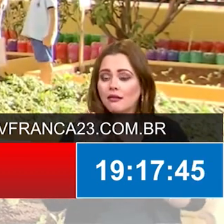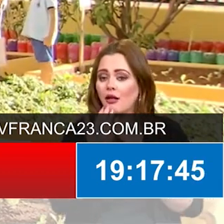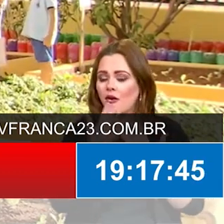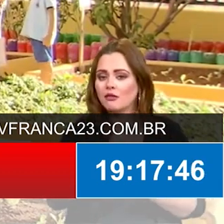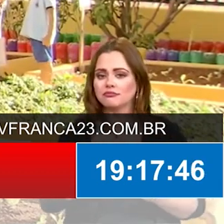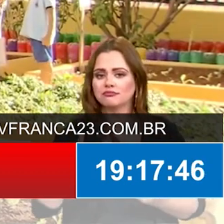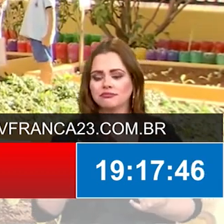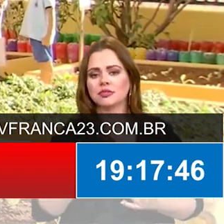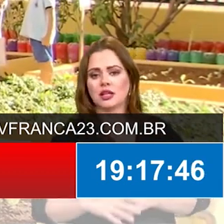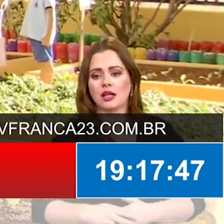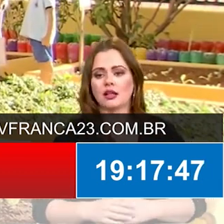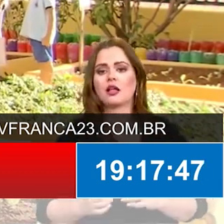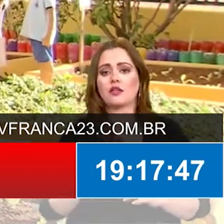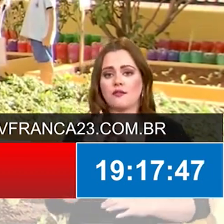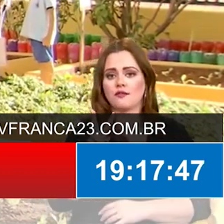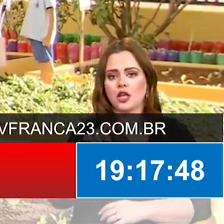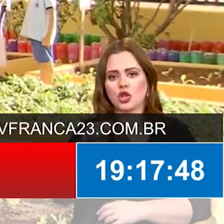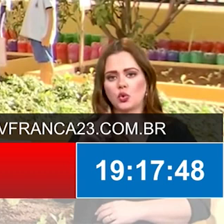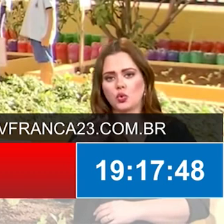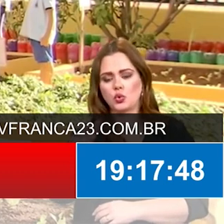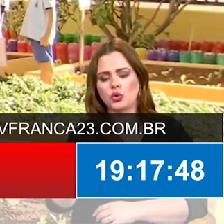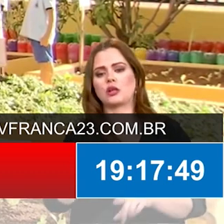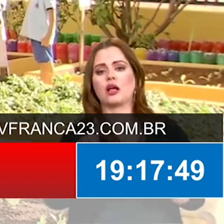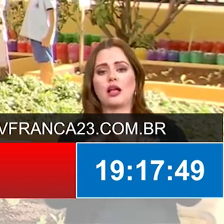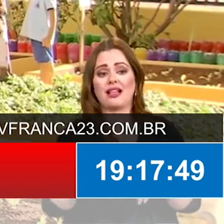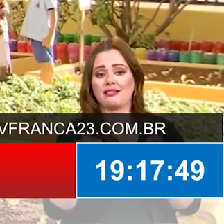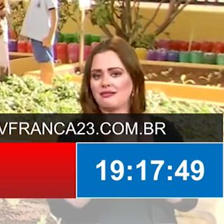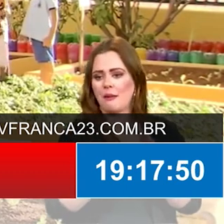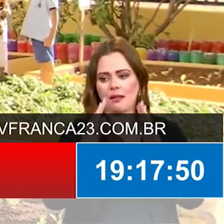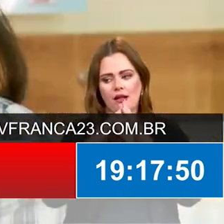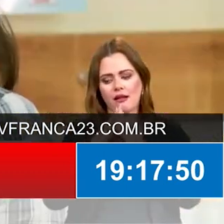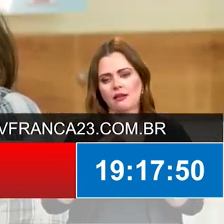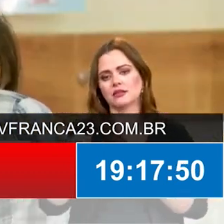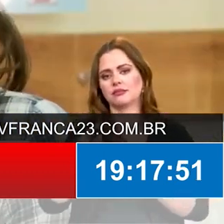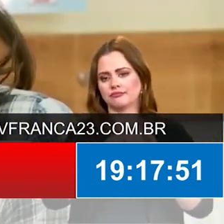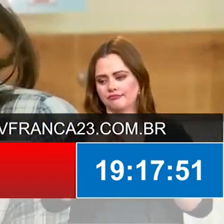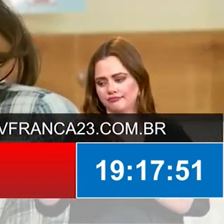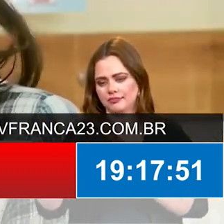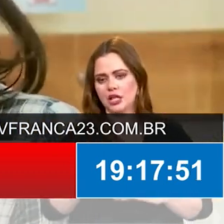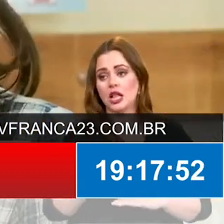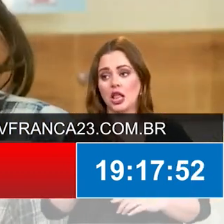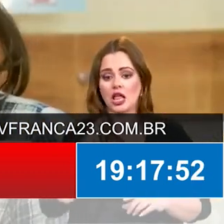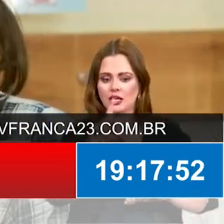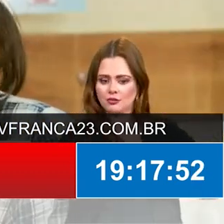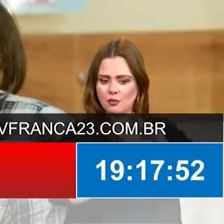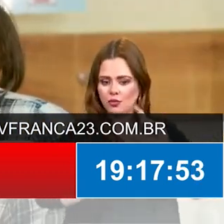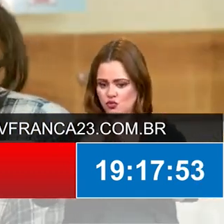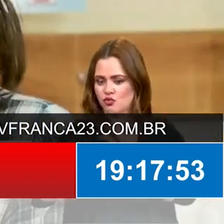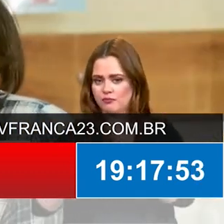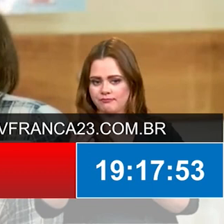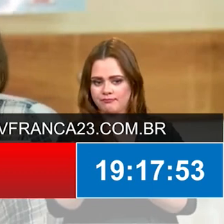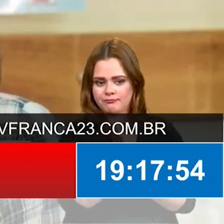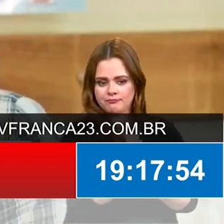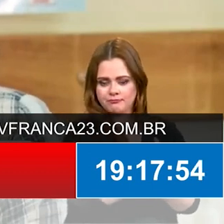ganha vida. As verduras saem daqui direto para a cantina e até para a casa das crianças. Ele escolhe, a gente leva para